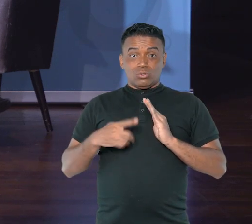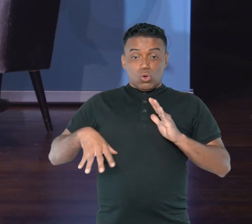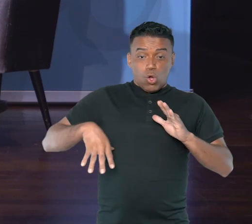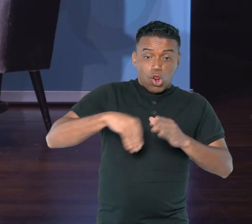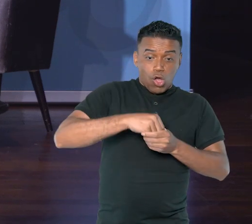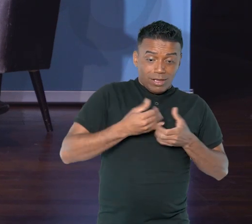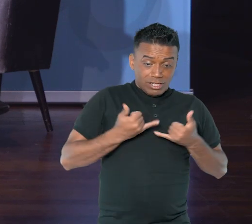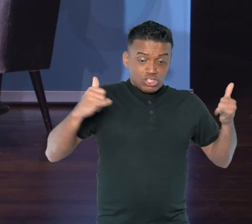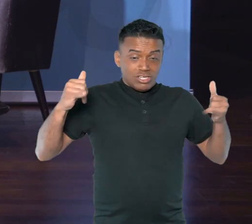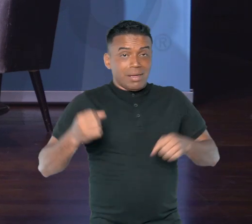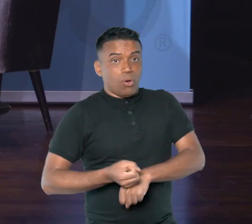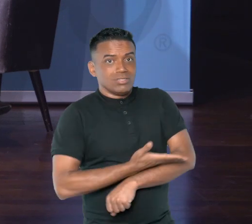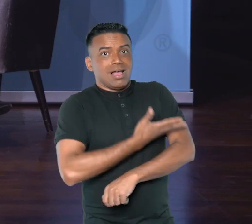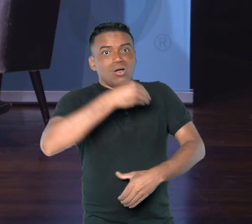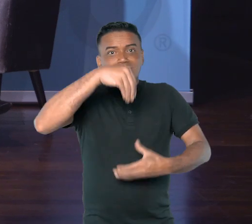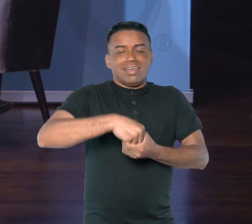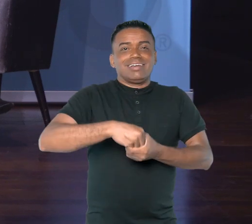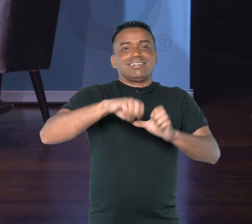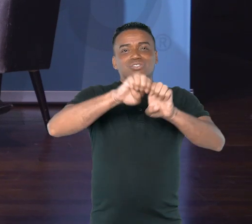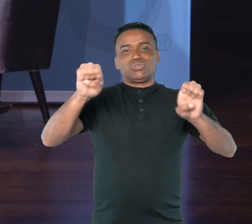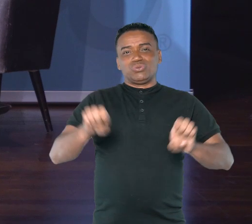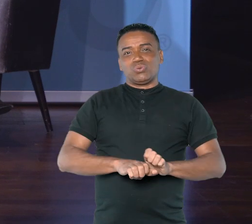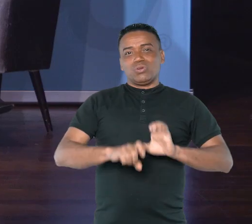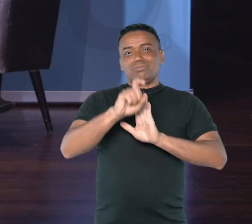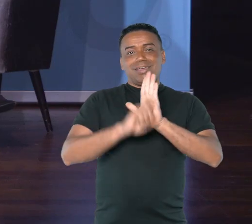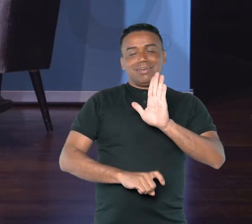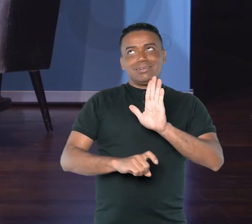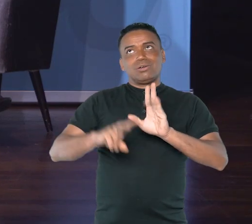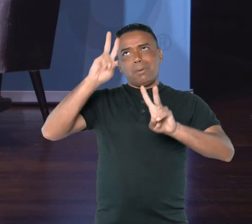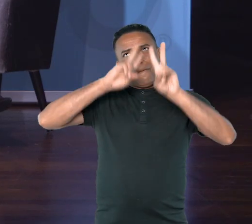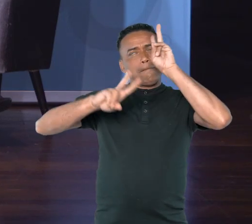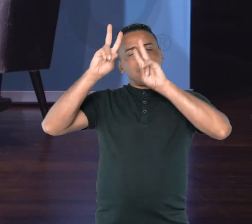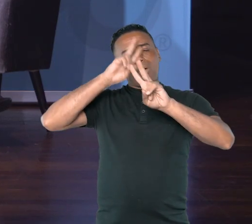é muito emocional. Né? Talvez eu tenha realmente resgatado na memória